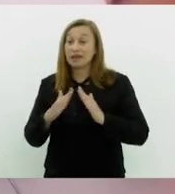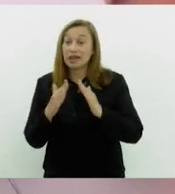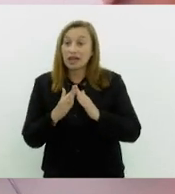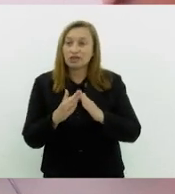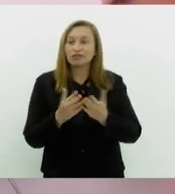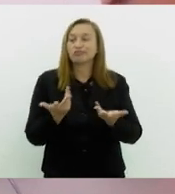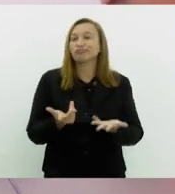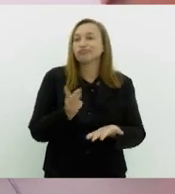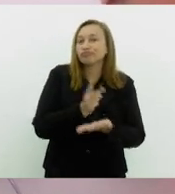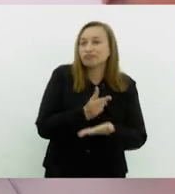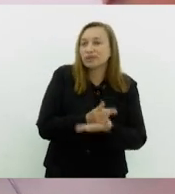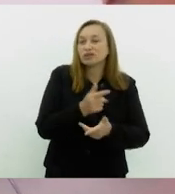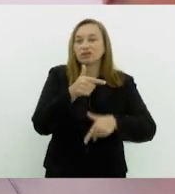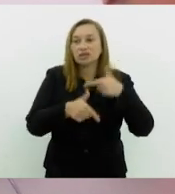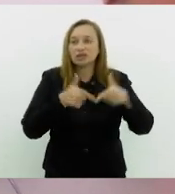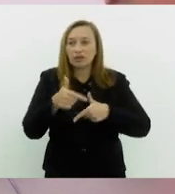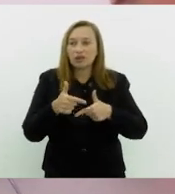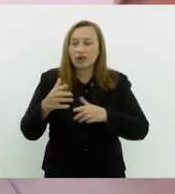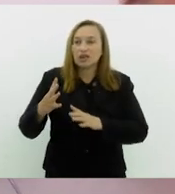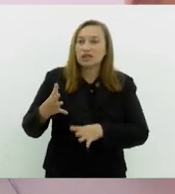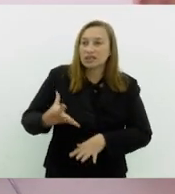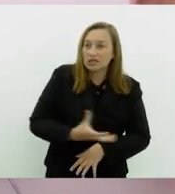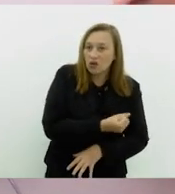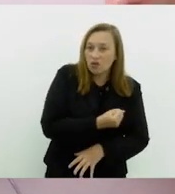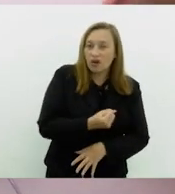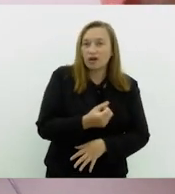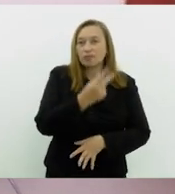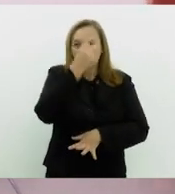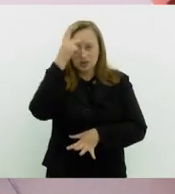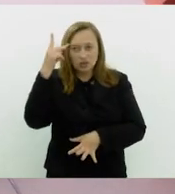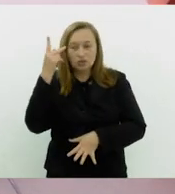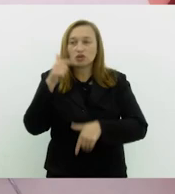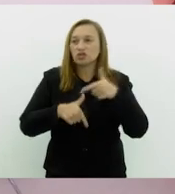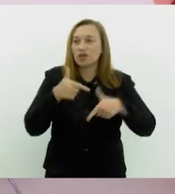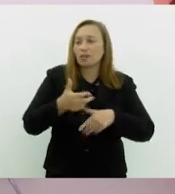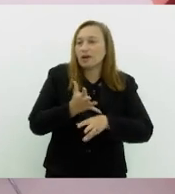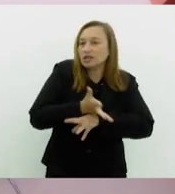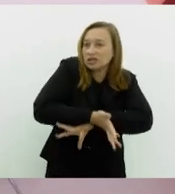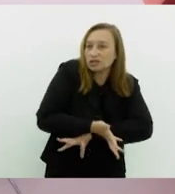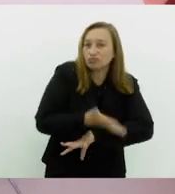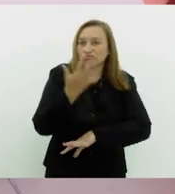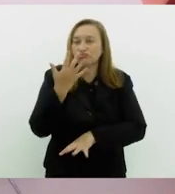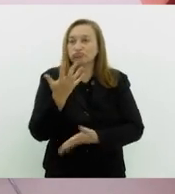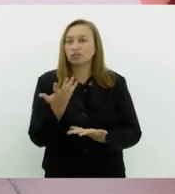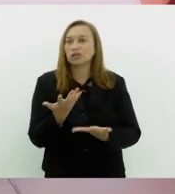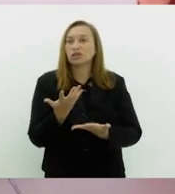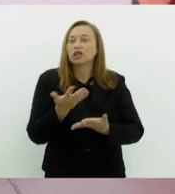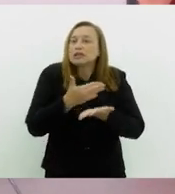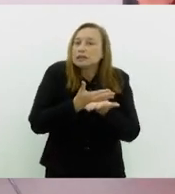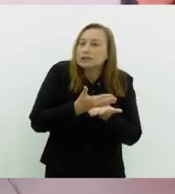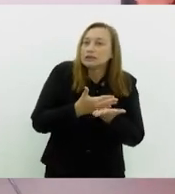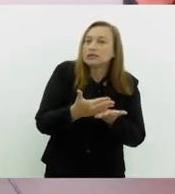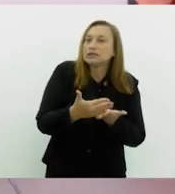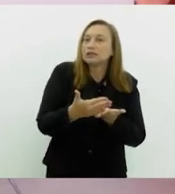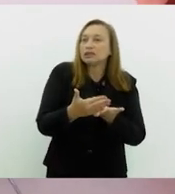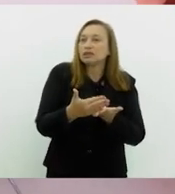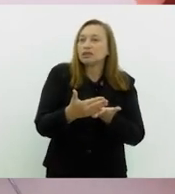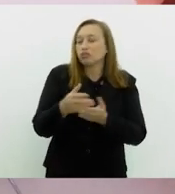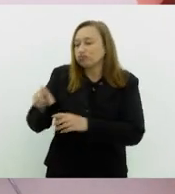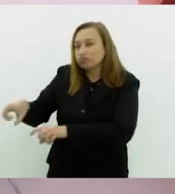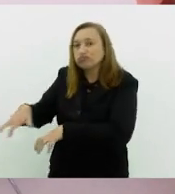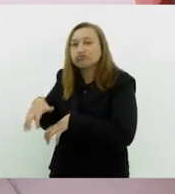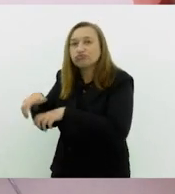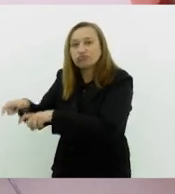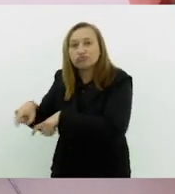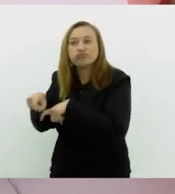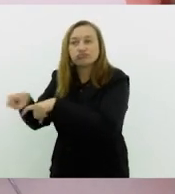desse trabalho, né, de resgatar de trabalho análogo à escravidão, ter maior visibilidade, ter começado no rural, né,